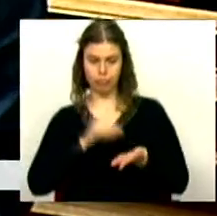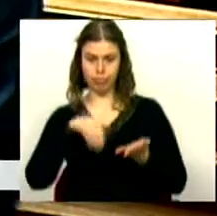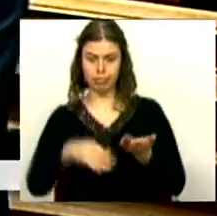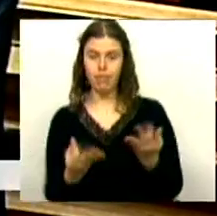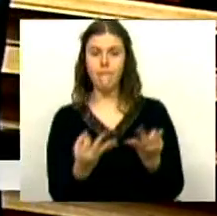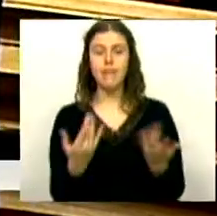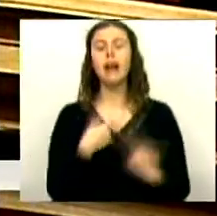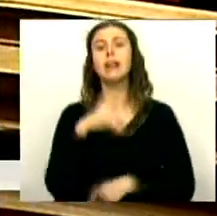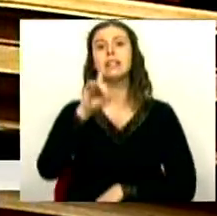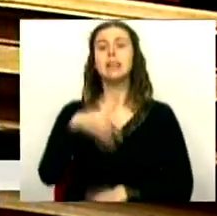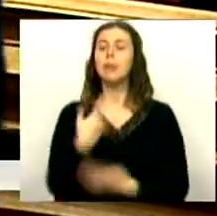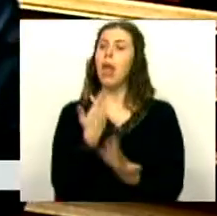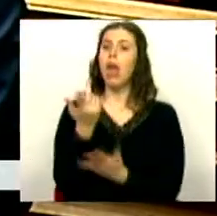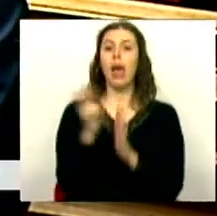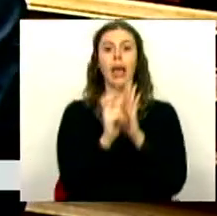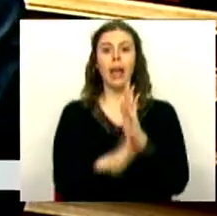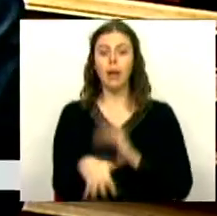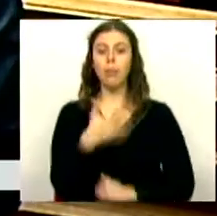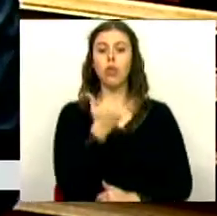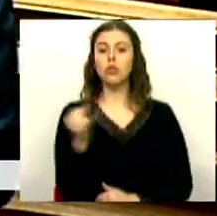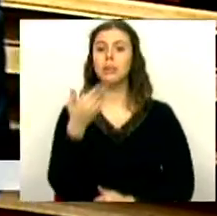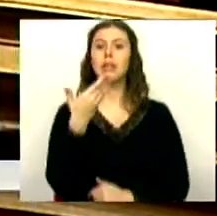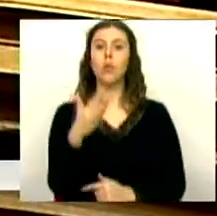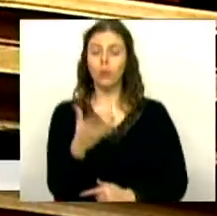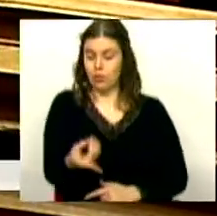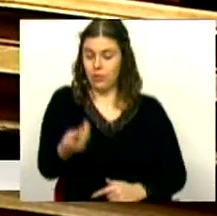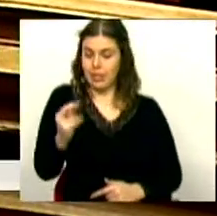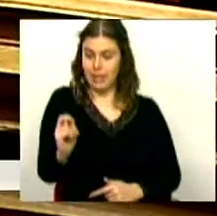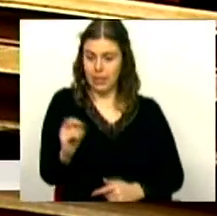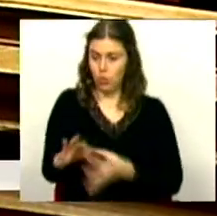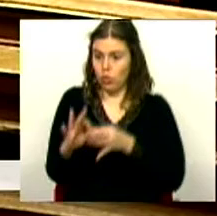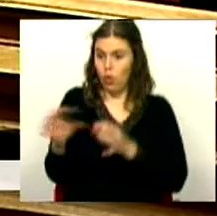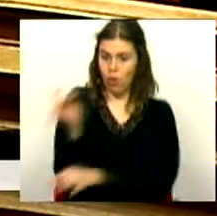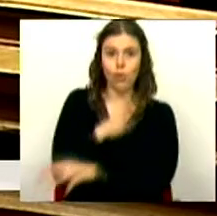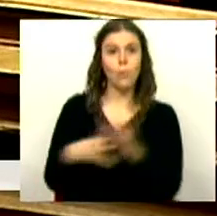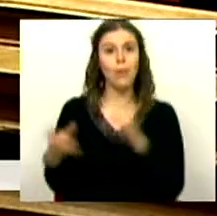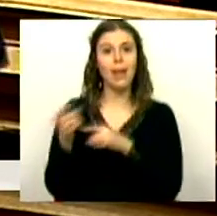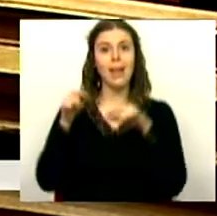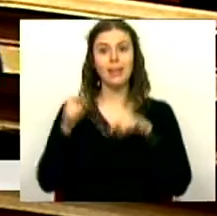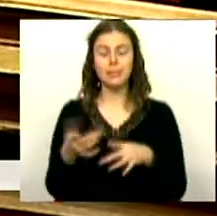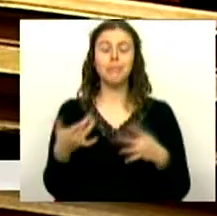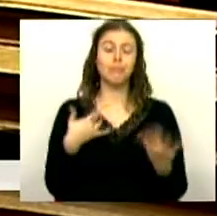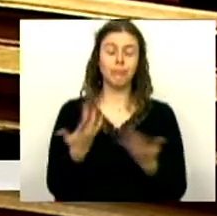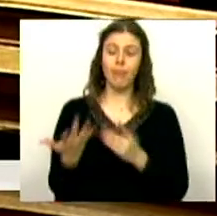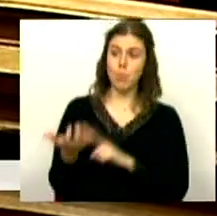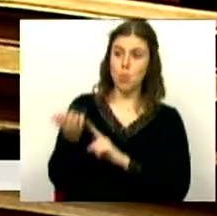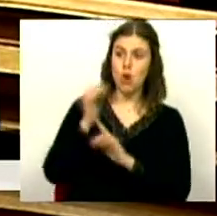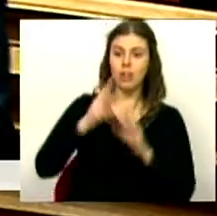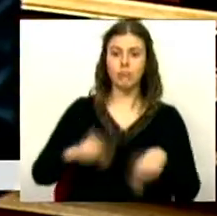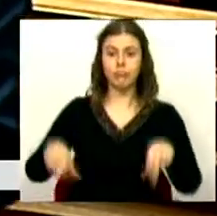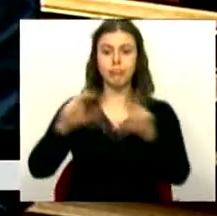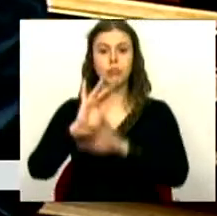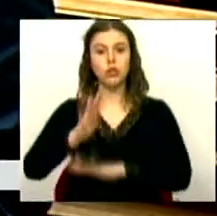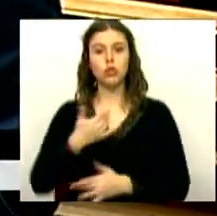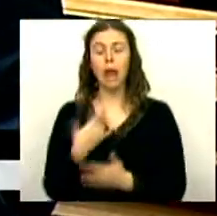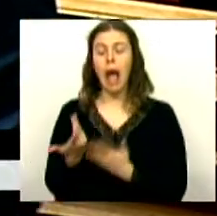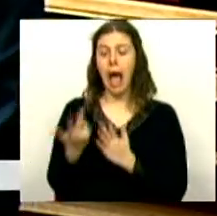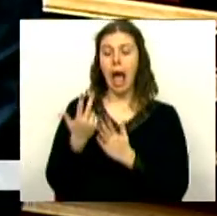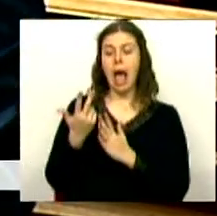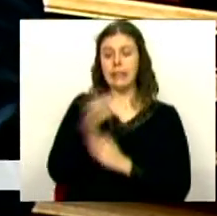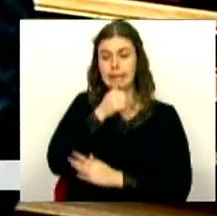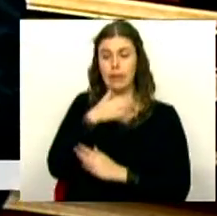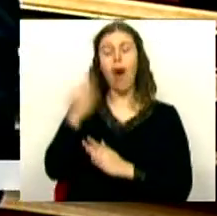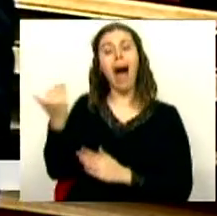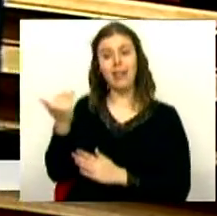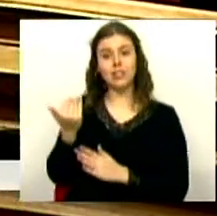e perante também a Diretiva 2011-93 da União Europeia, que já recupera e atualiza uma anterior